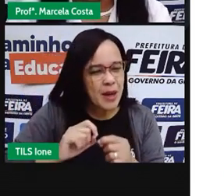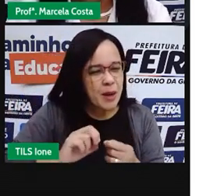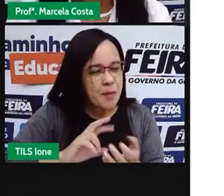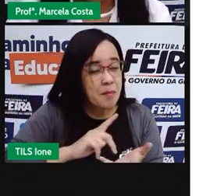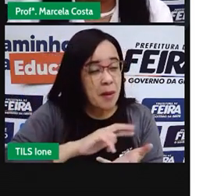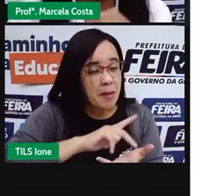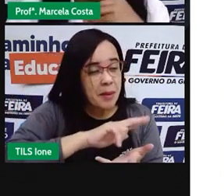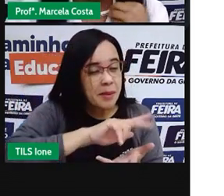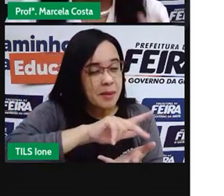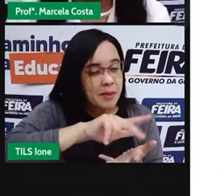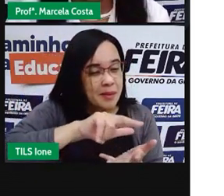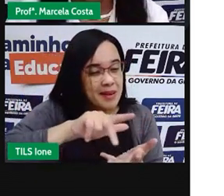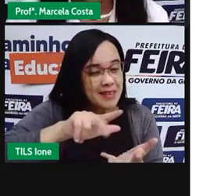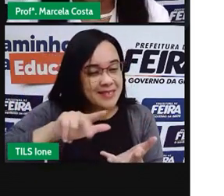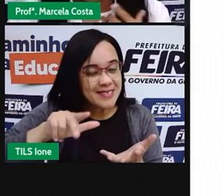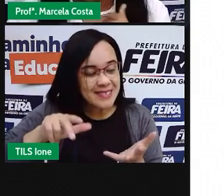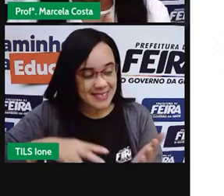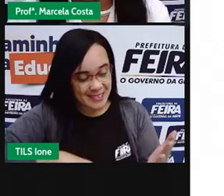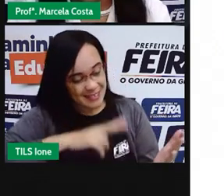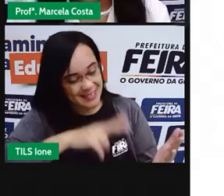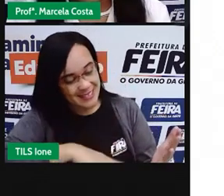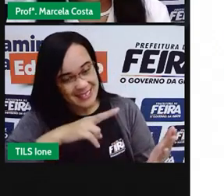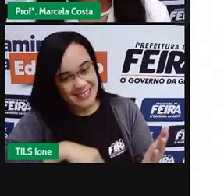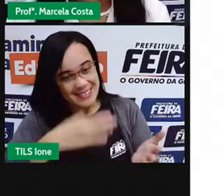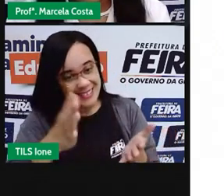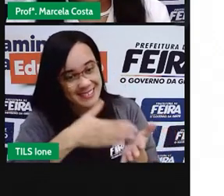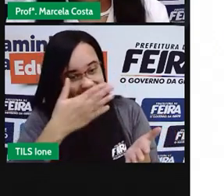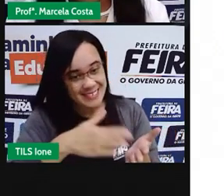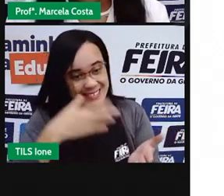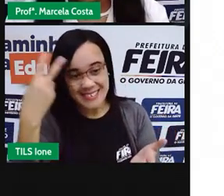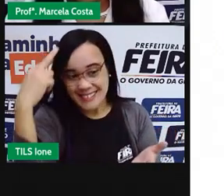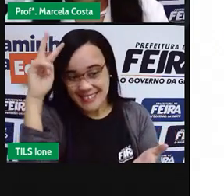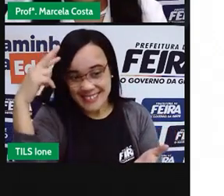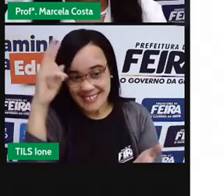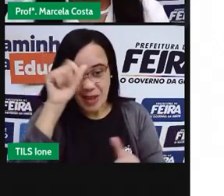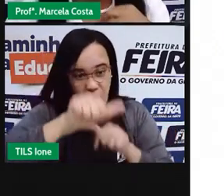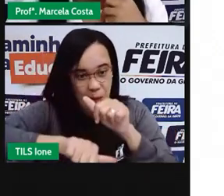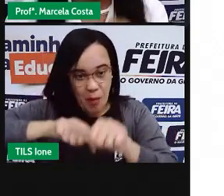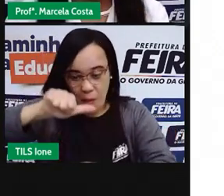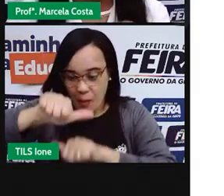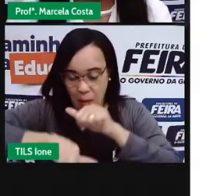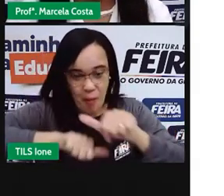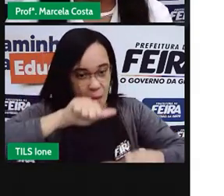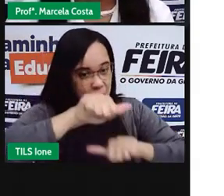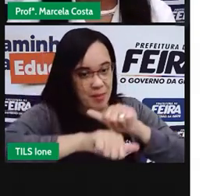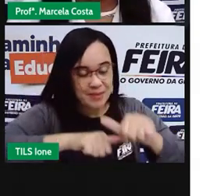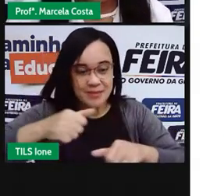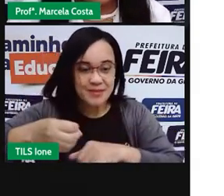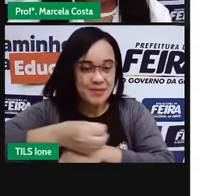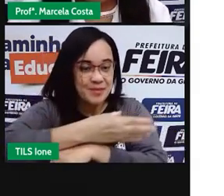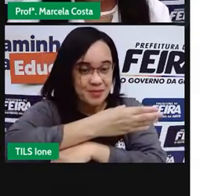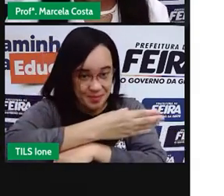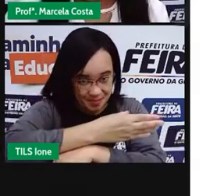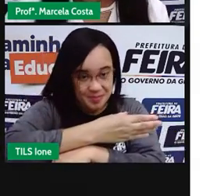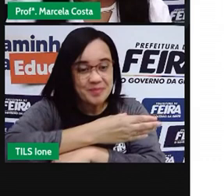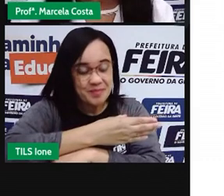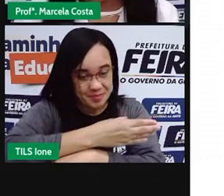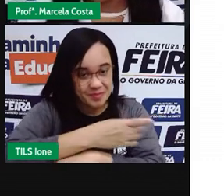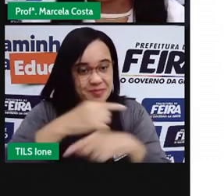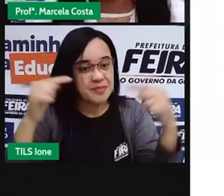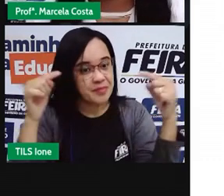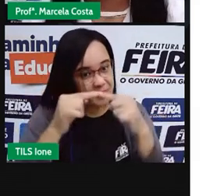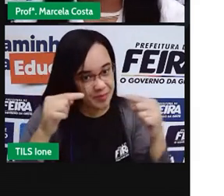de reconto, de releitura das histórias. No caso dessa história dos três porquinhos.